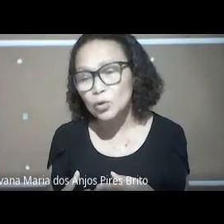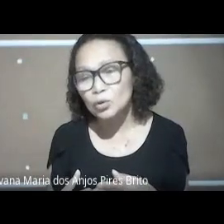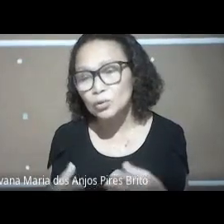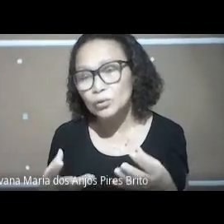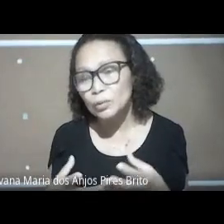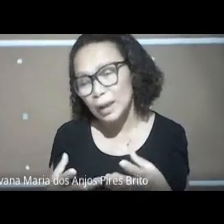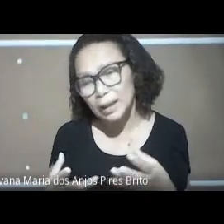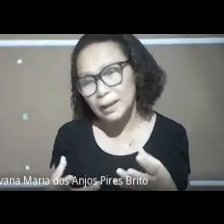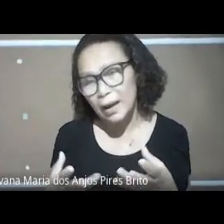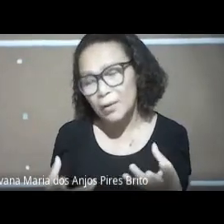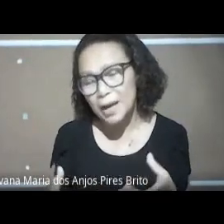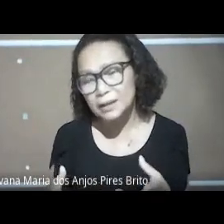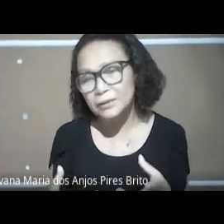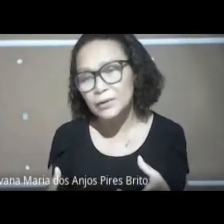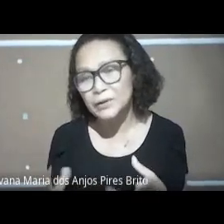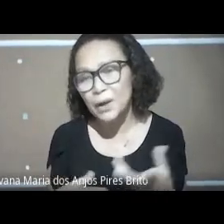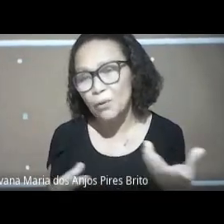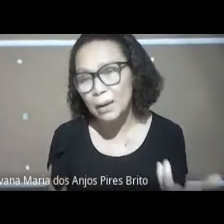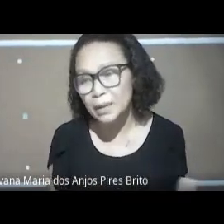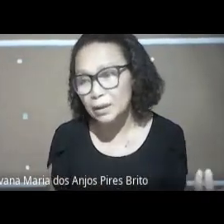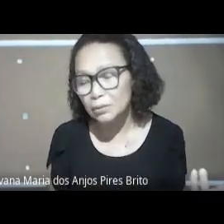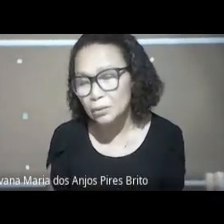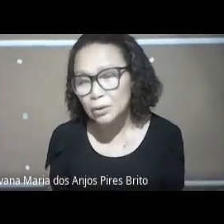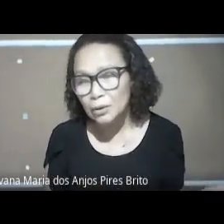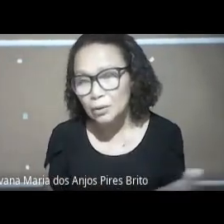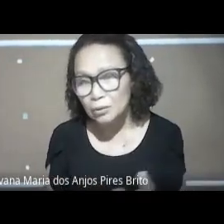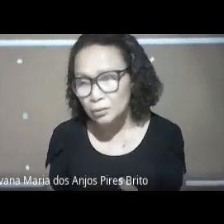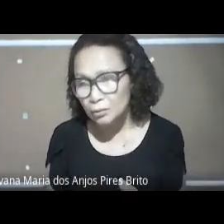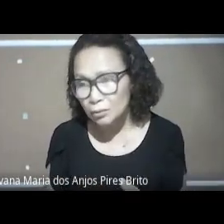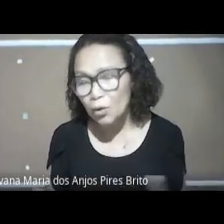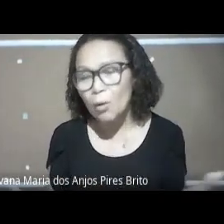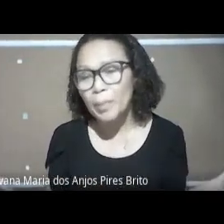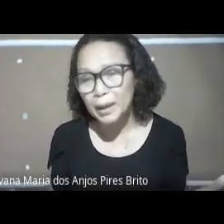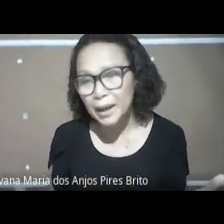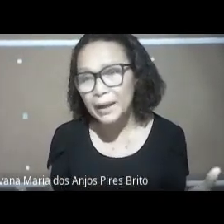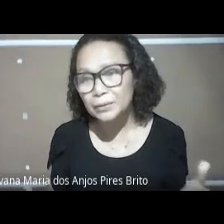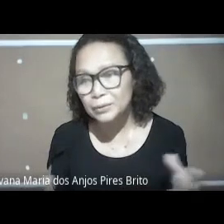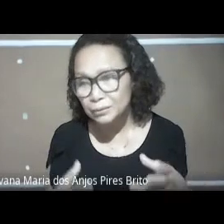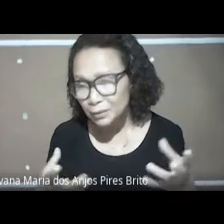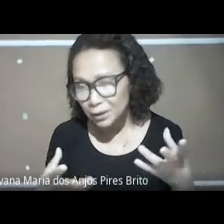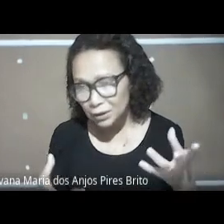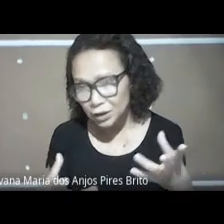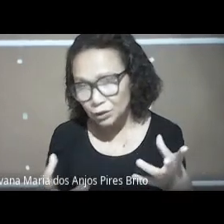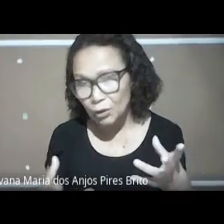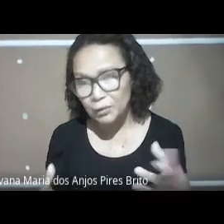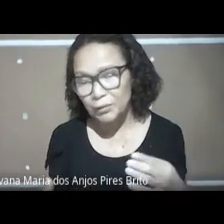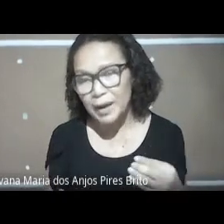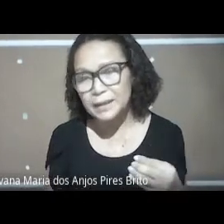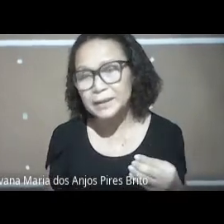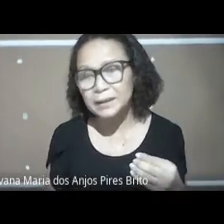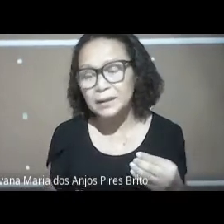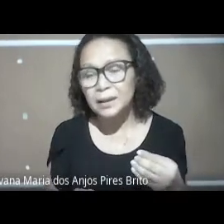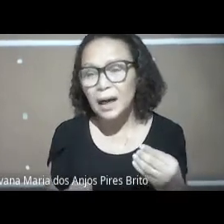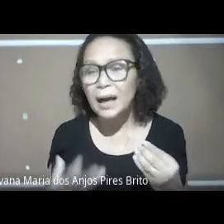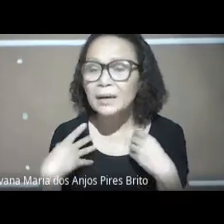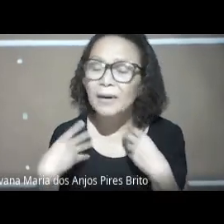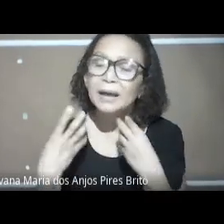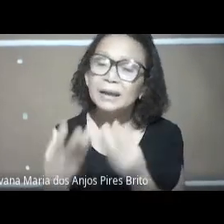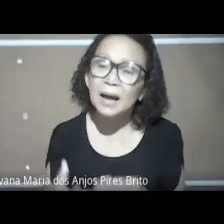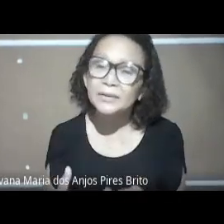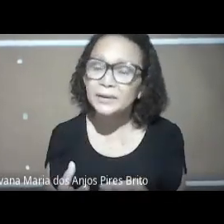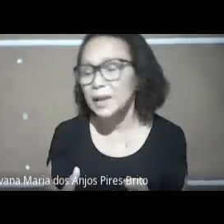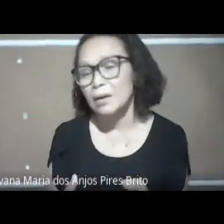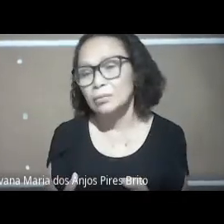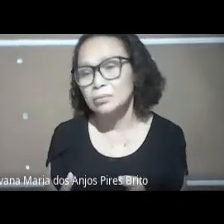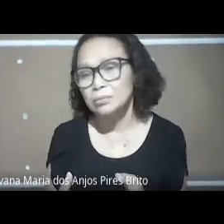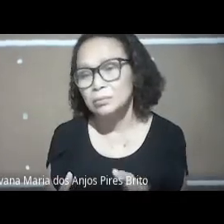com o surdo, ele reconhece em você um amigo, um companheiro de convivência, aí ele vai